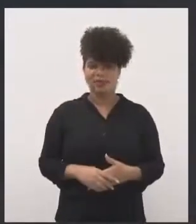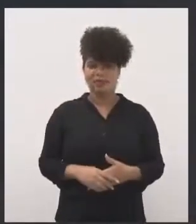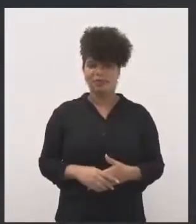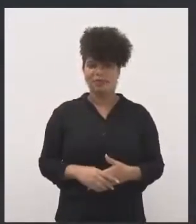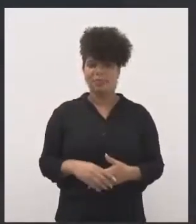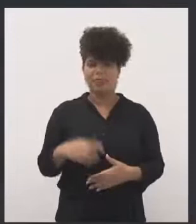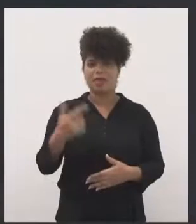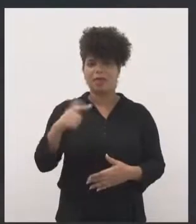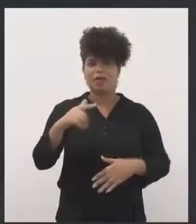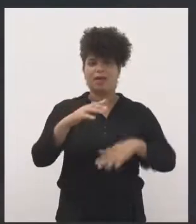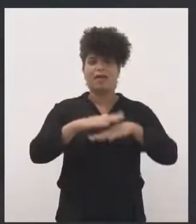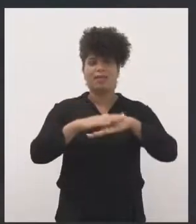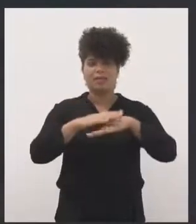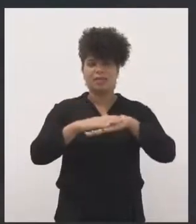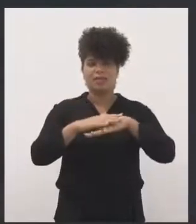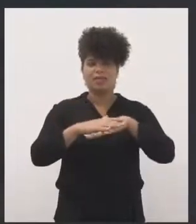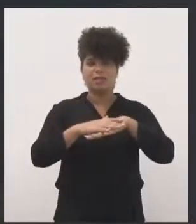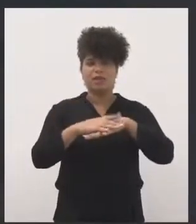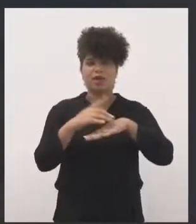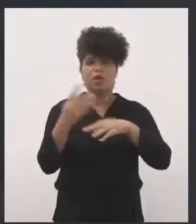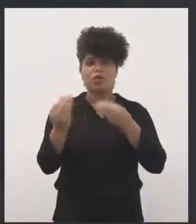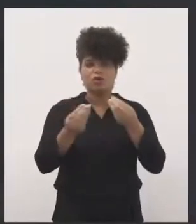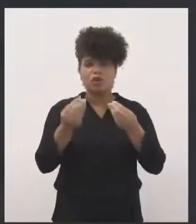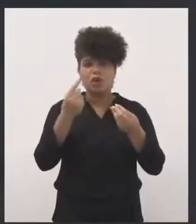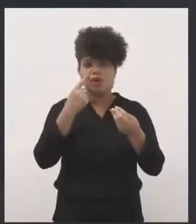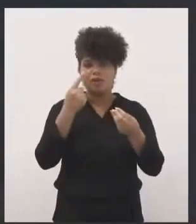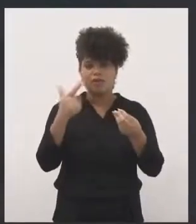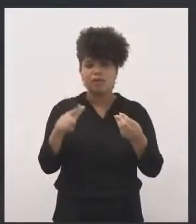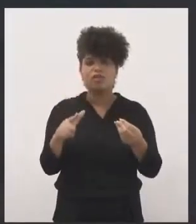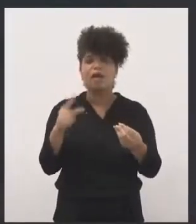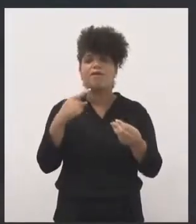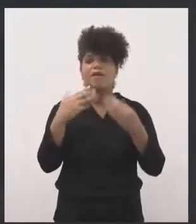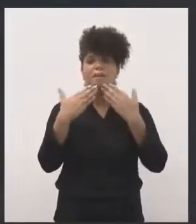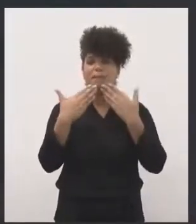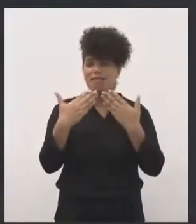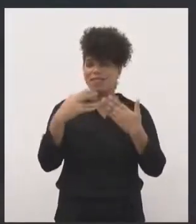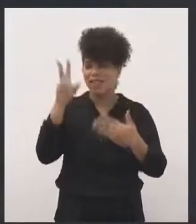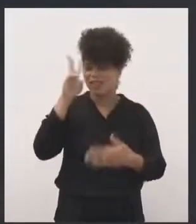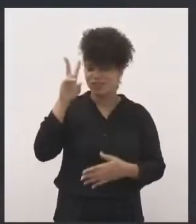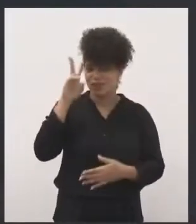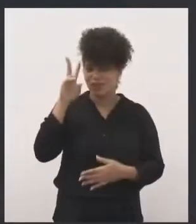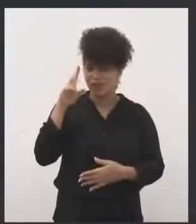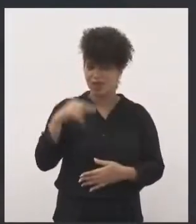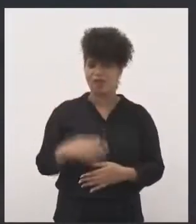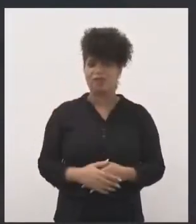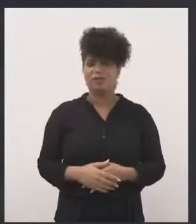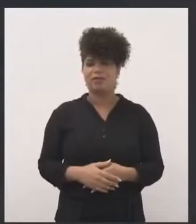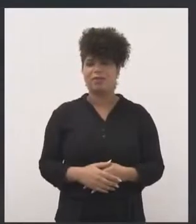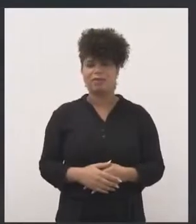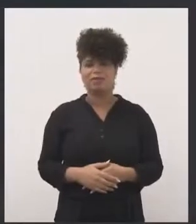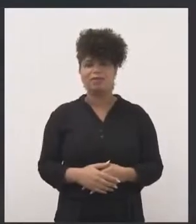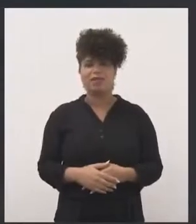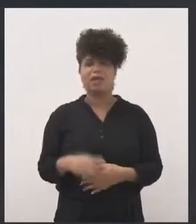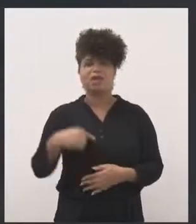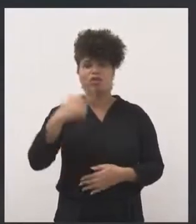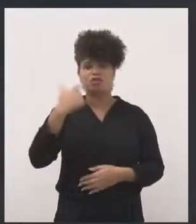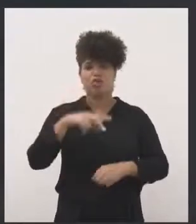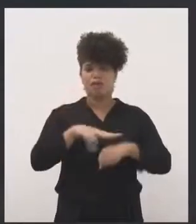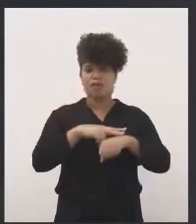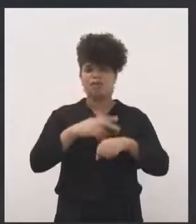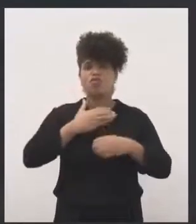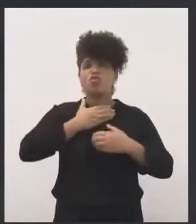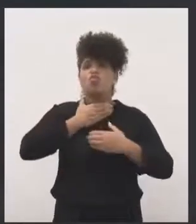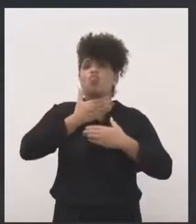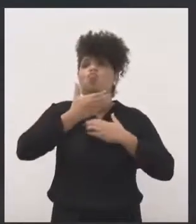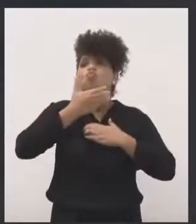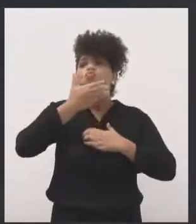Mas antes de começar a nossa história, eu vou me apresentar. Eu sou verde, eu tenho o pescoço